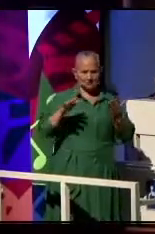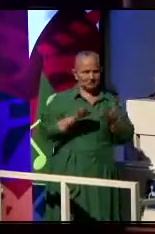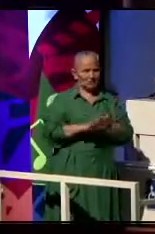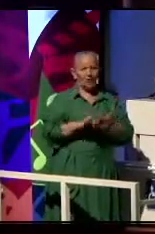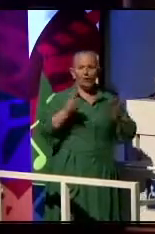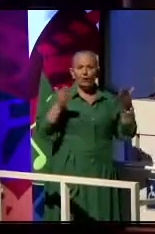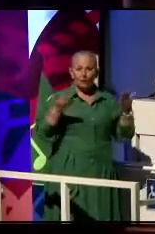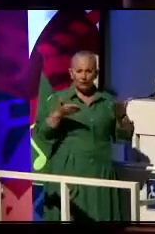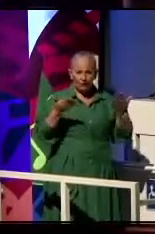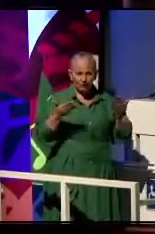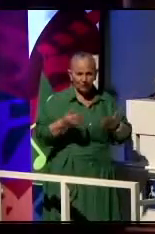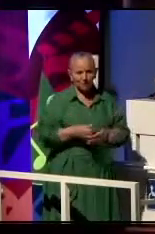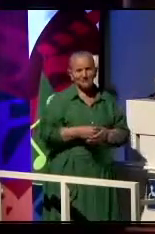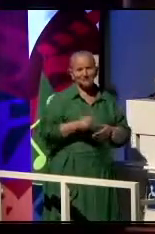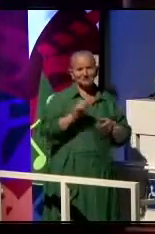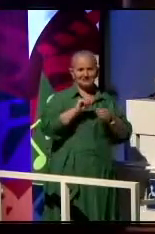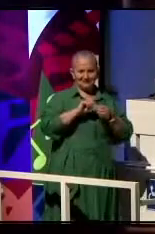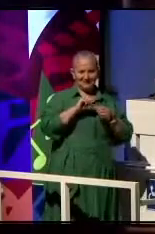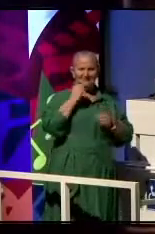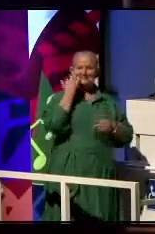também, não, mas...